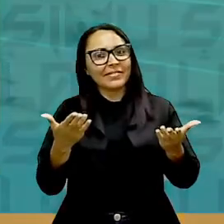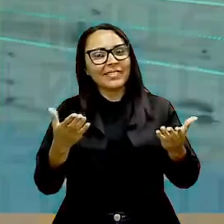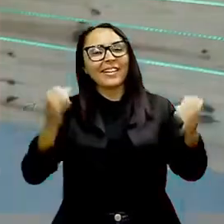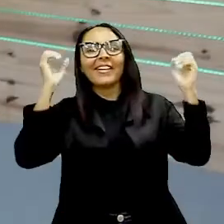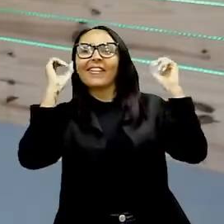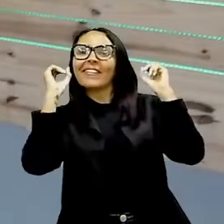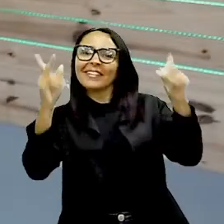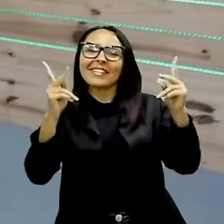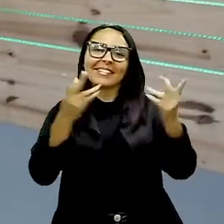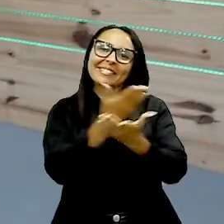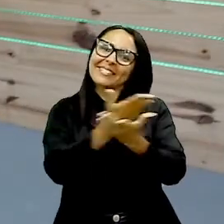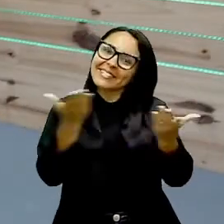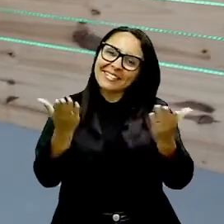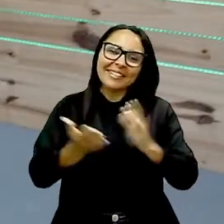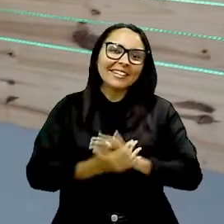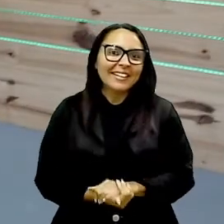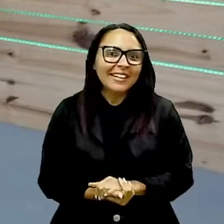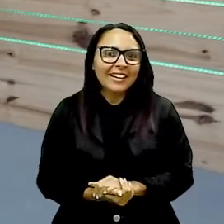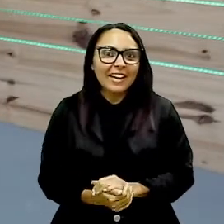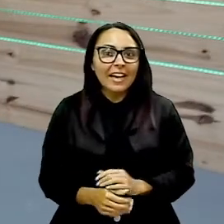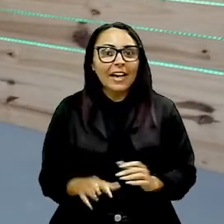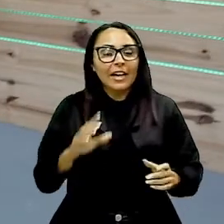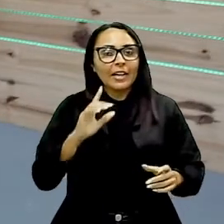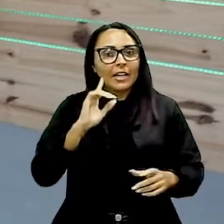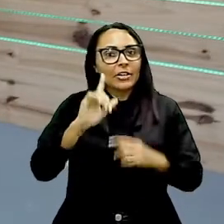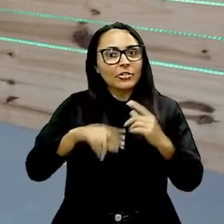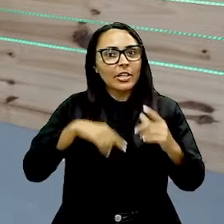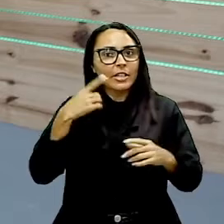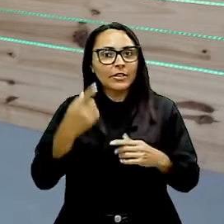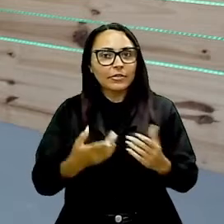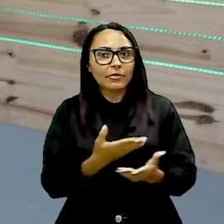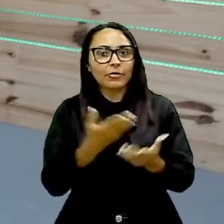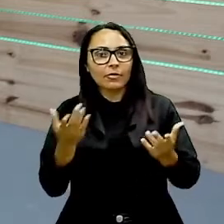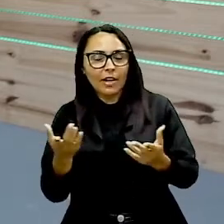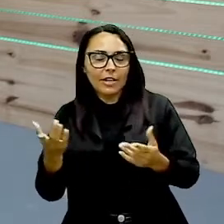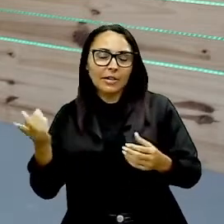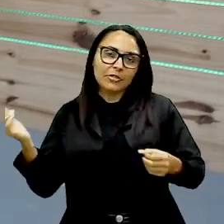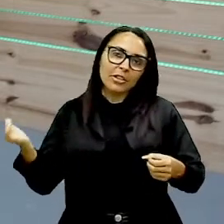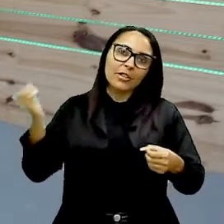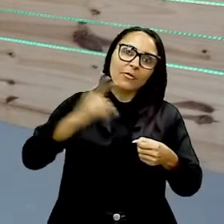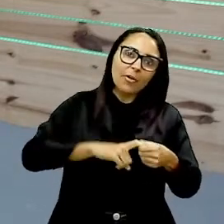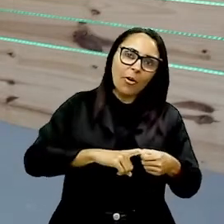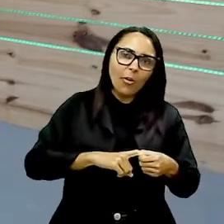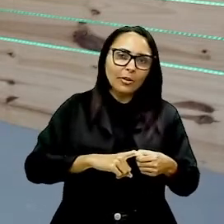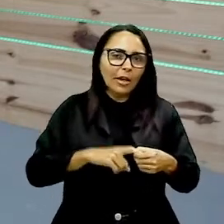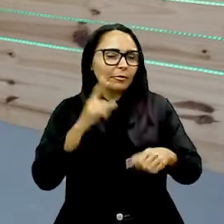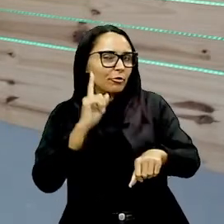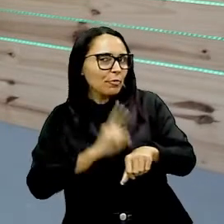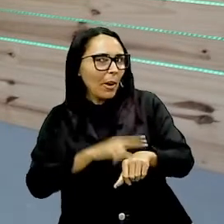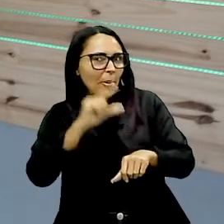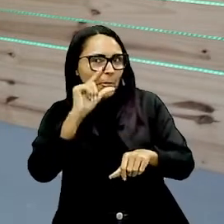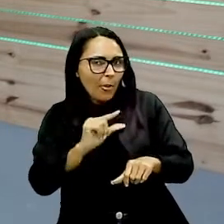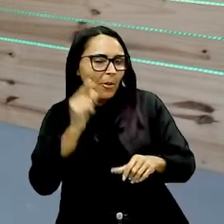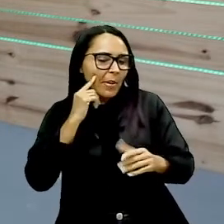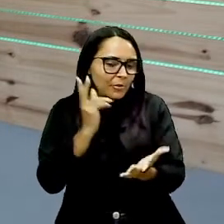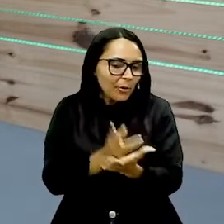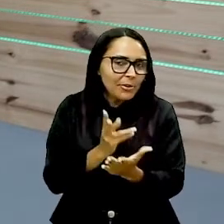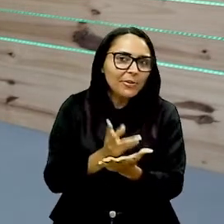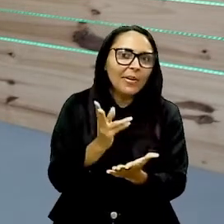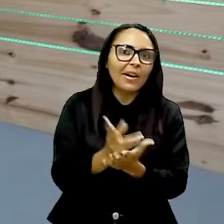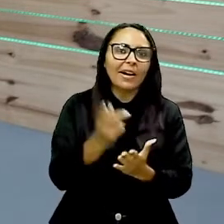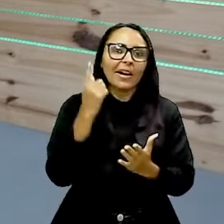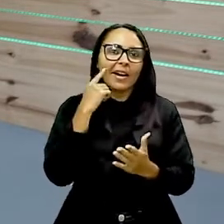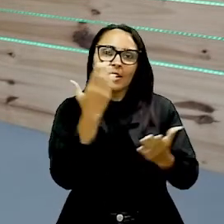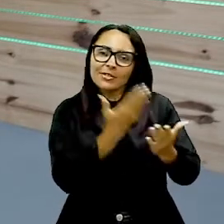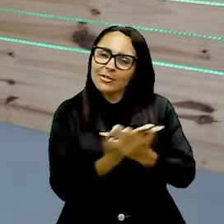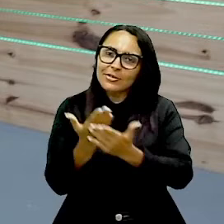Ok, galera, a gente vai, mas a gente volta daqui a pouco para continuarmos